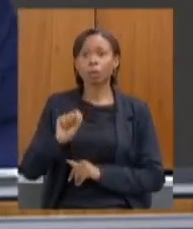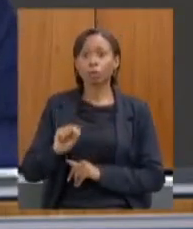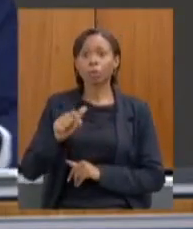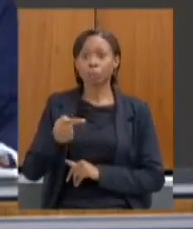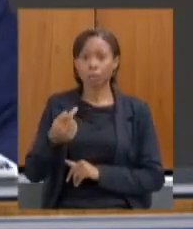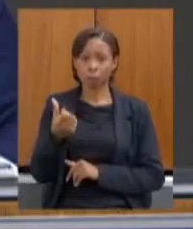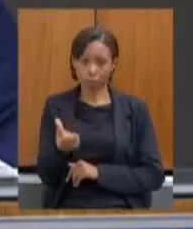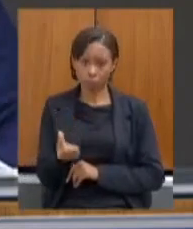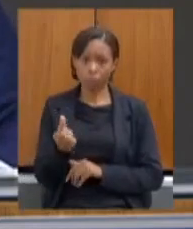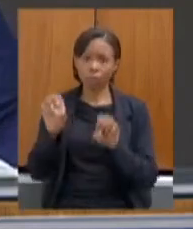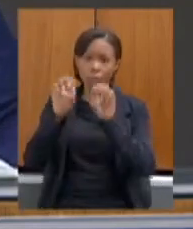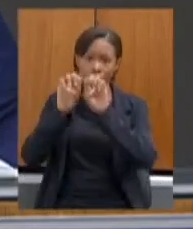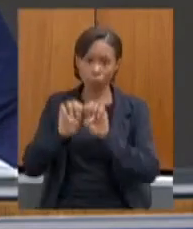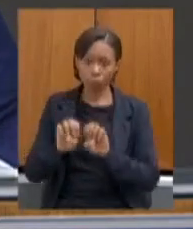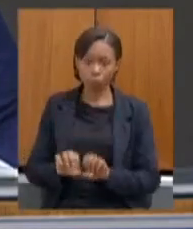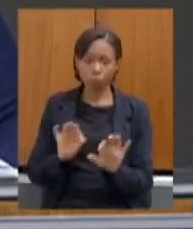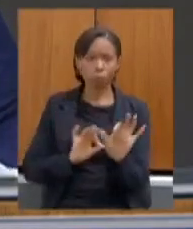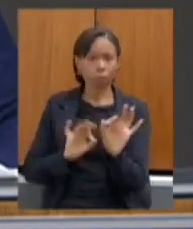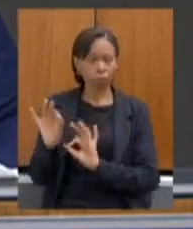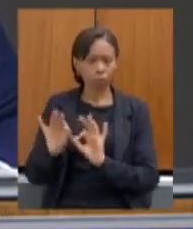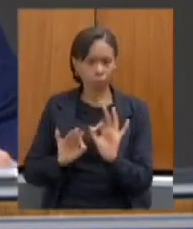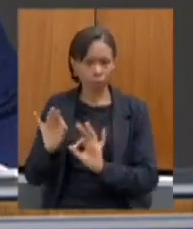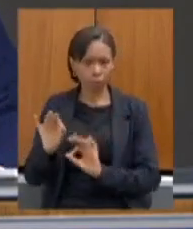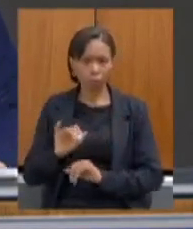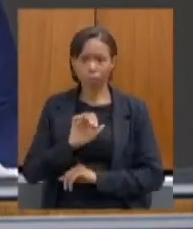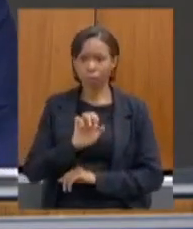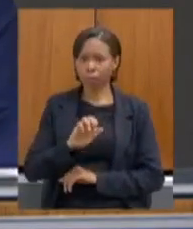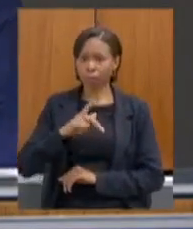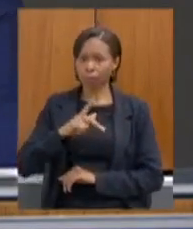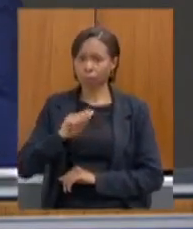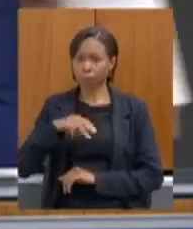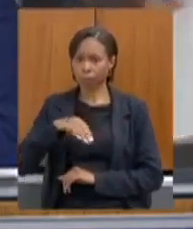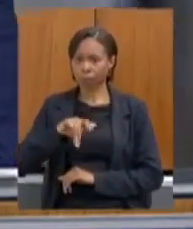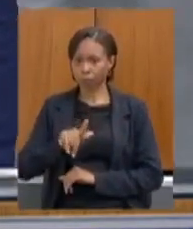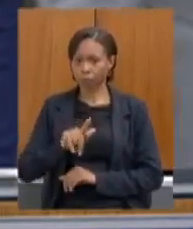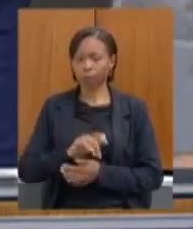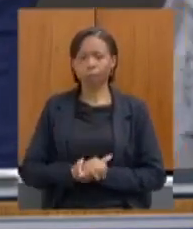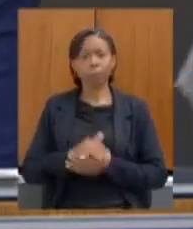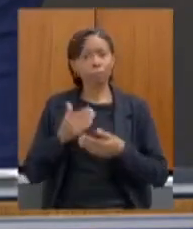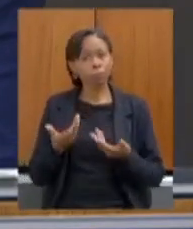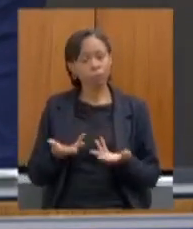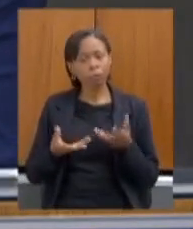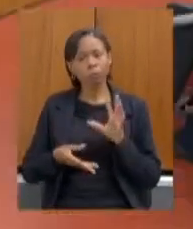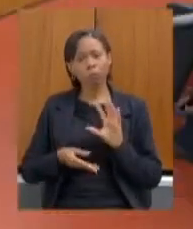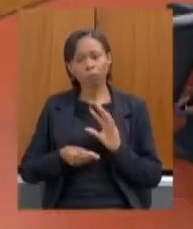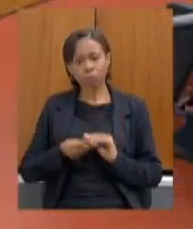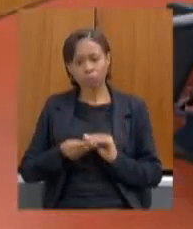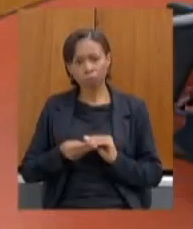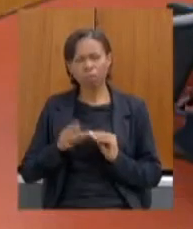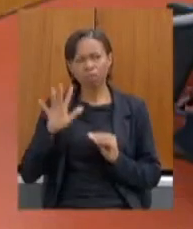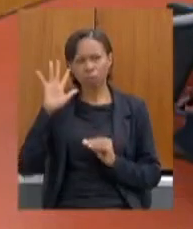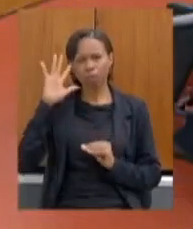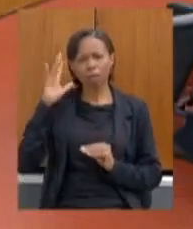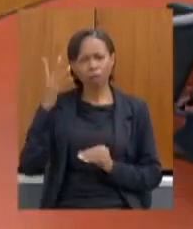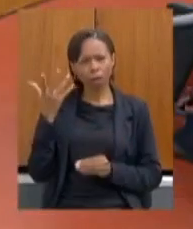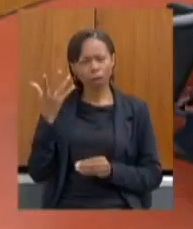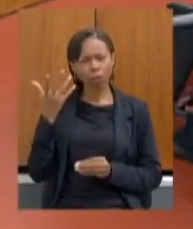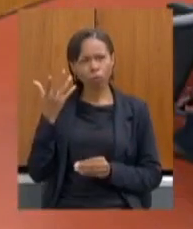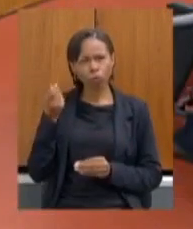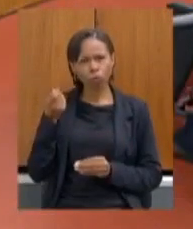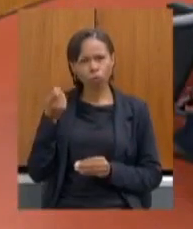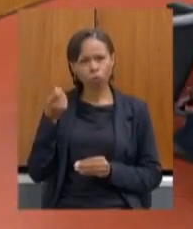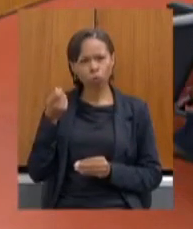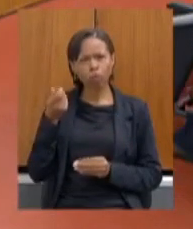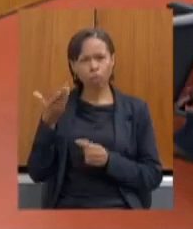aperfeiçoa e estrutura a organização da EPAMIC. Bom, senhores, acho que, para início, para